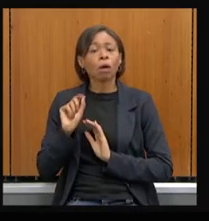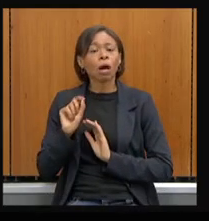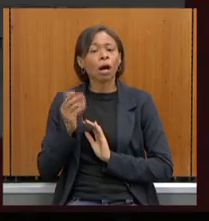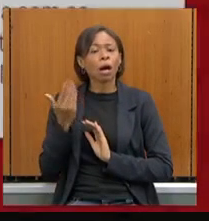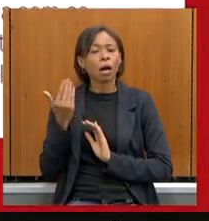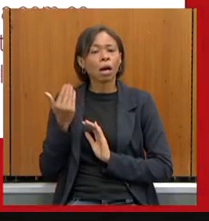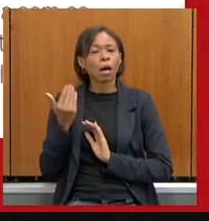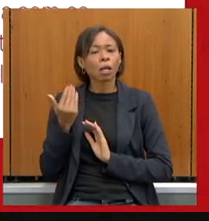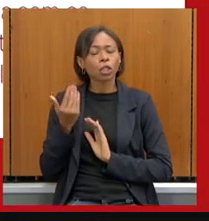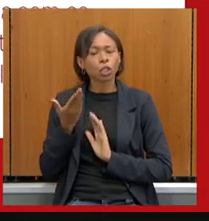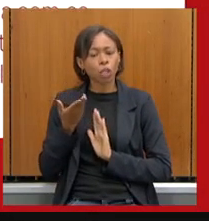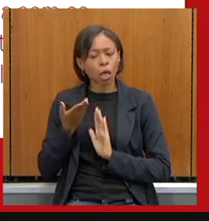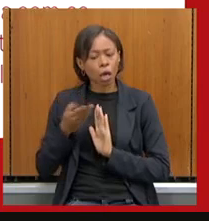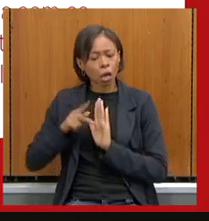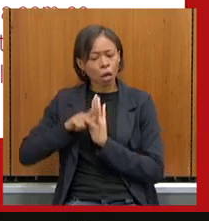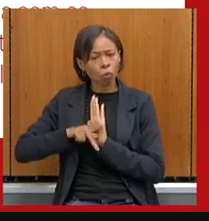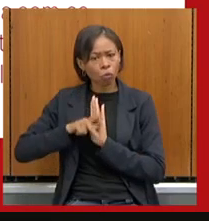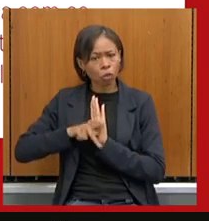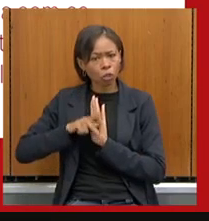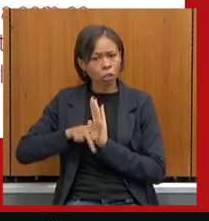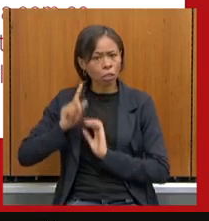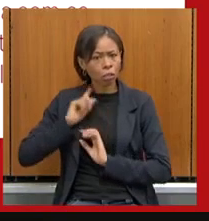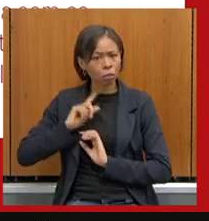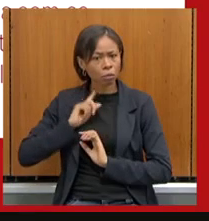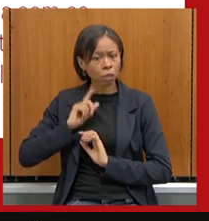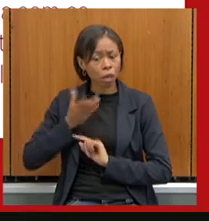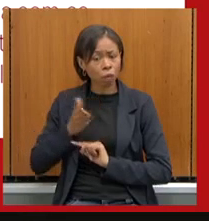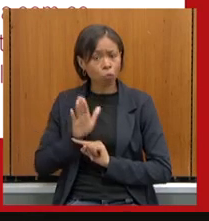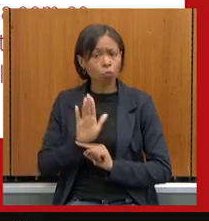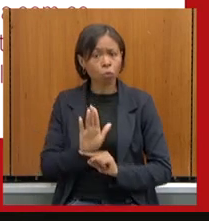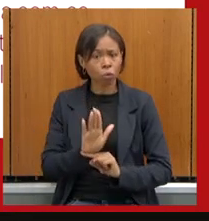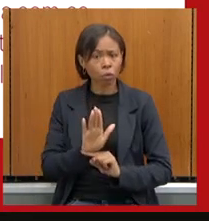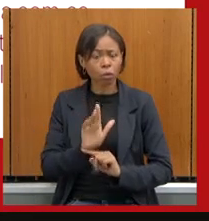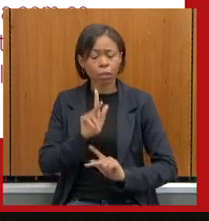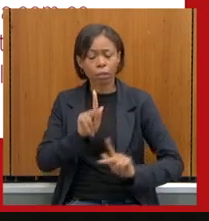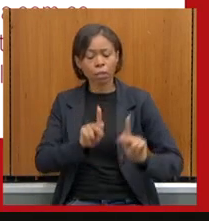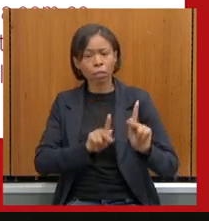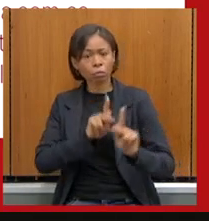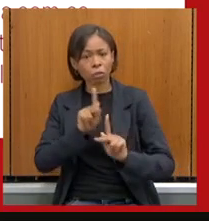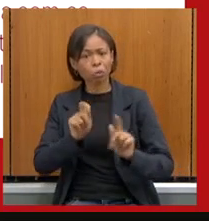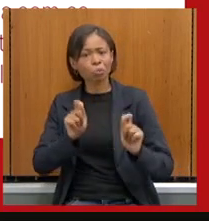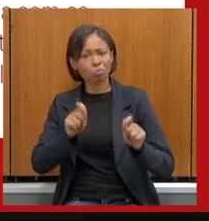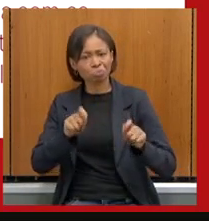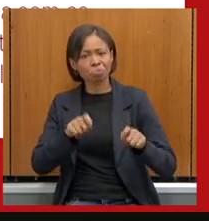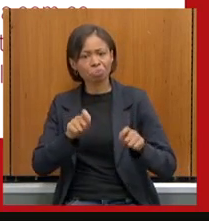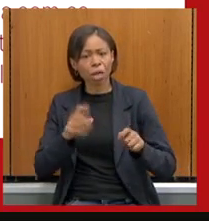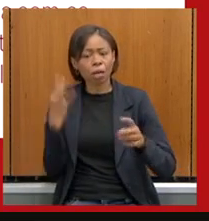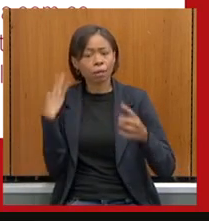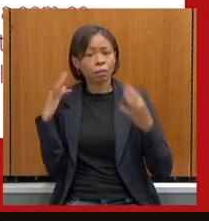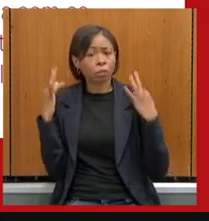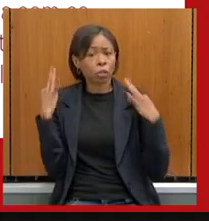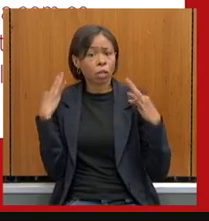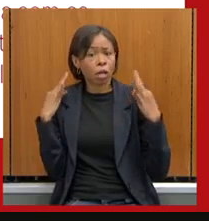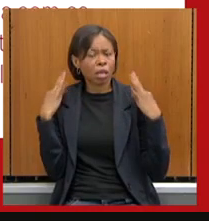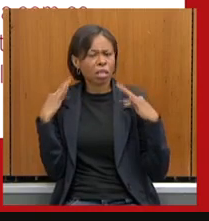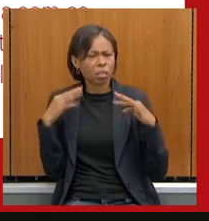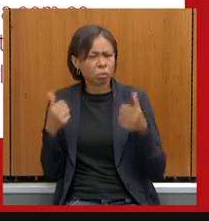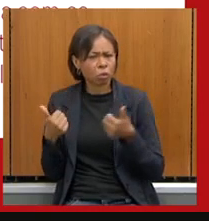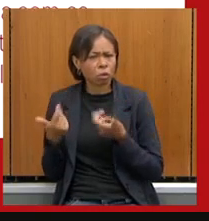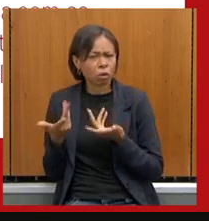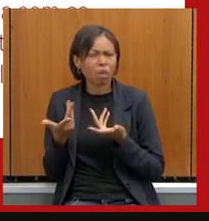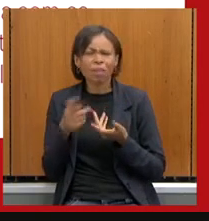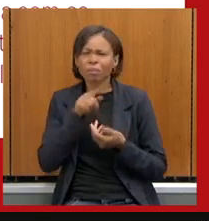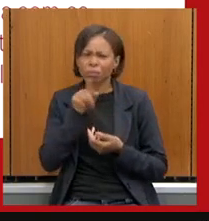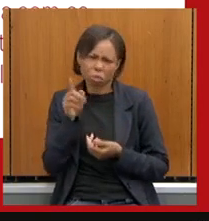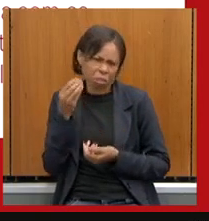funcionou muito como um indutor para que as pessoas fizessem um turismo de proximidade, não sei se vocês têm essa experiência,